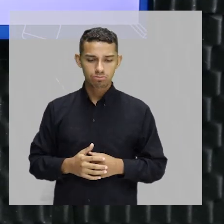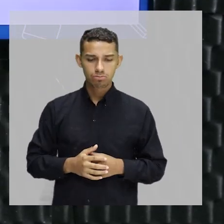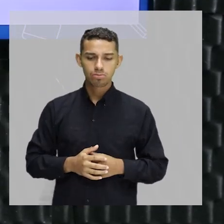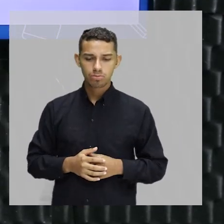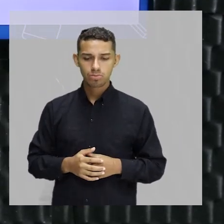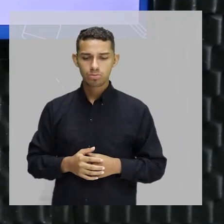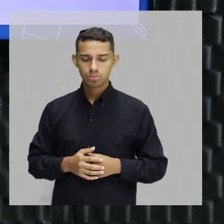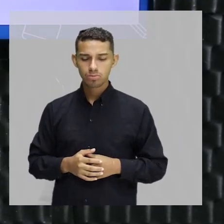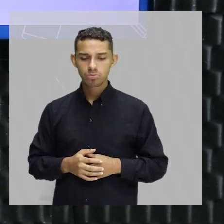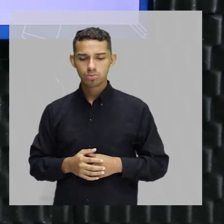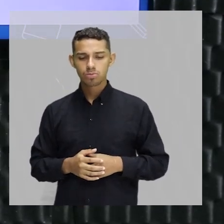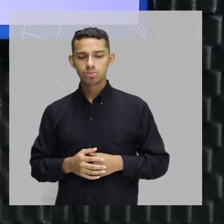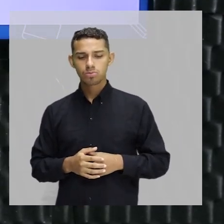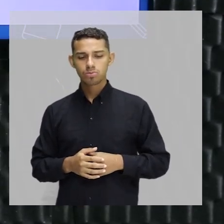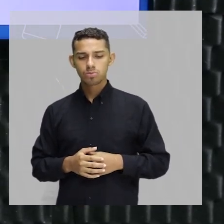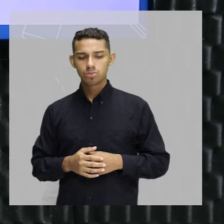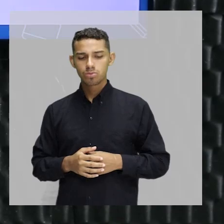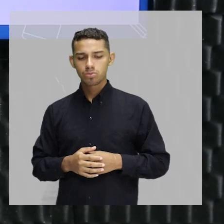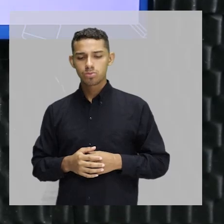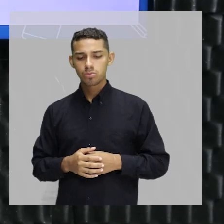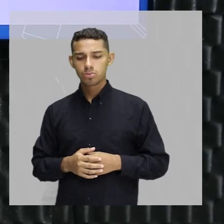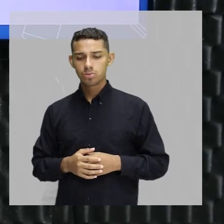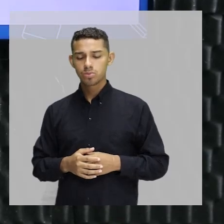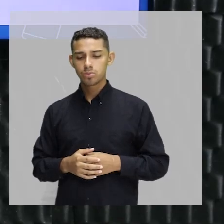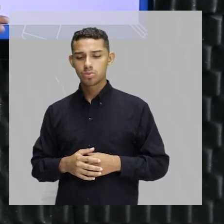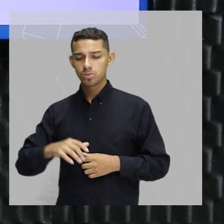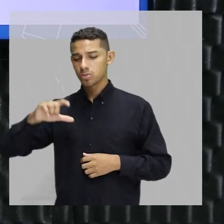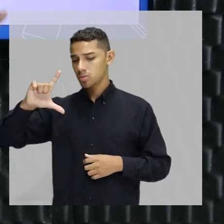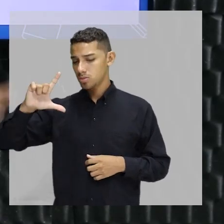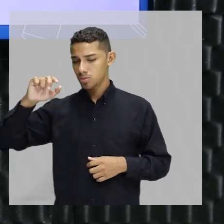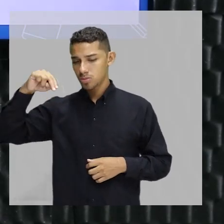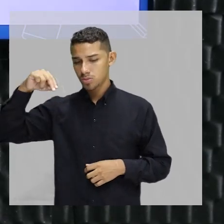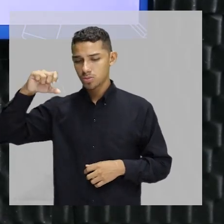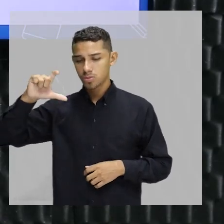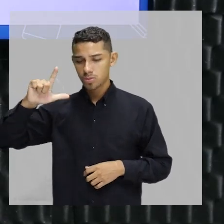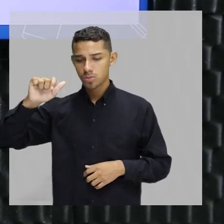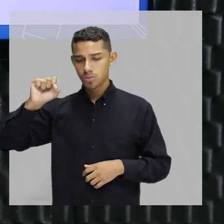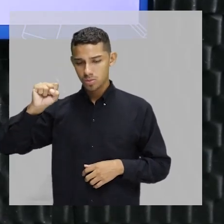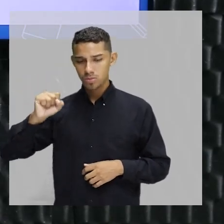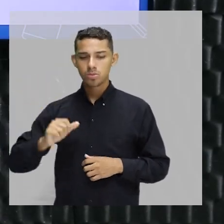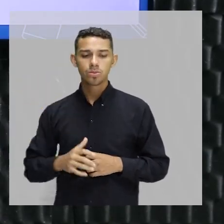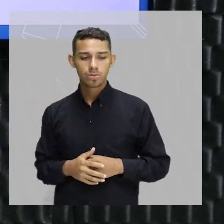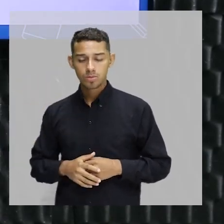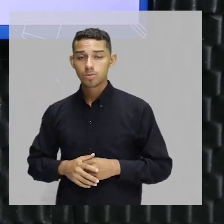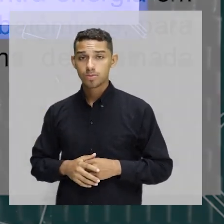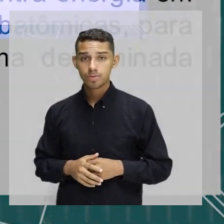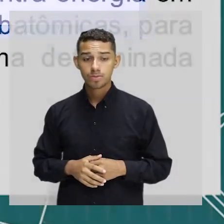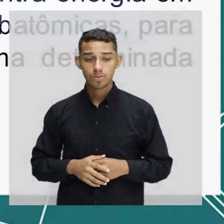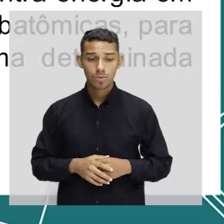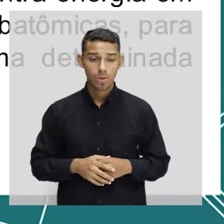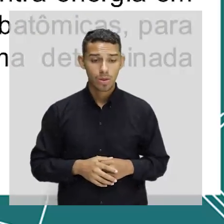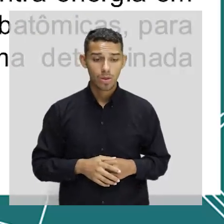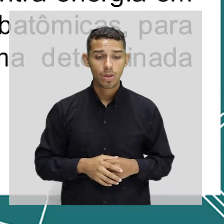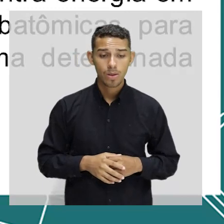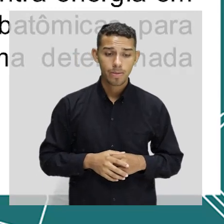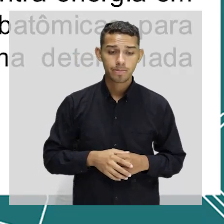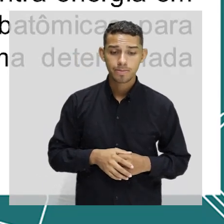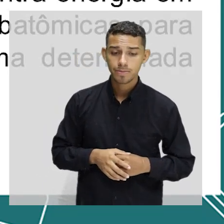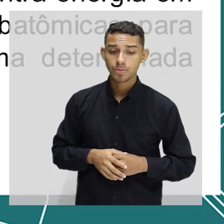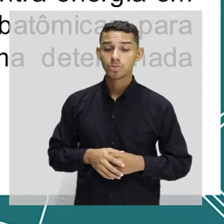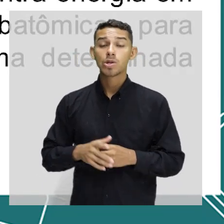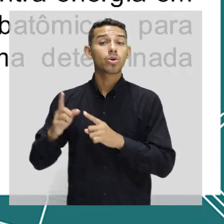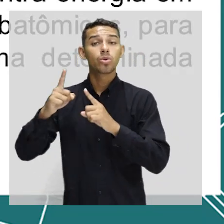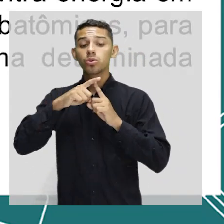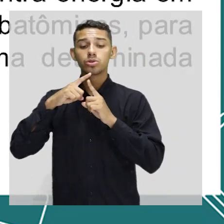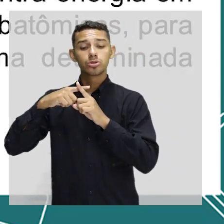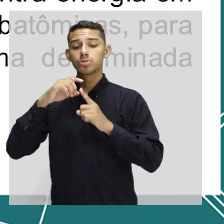do Laboratório Nacional, né, de Luz Síncrotron, tá, ok? Bom, então, os